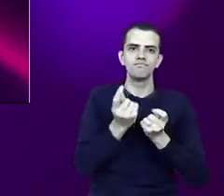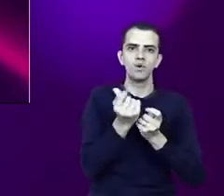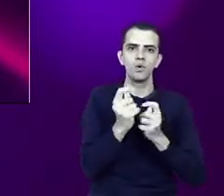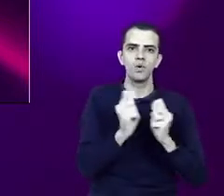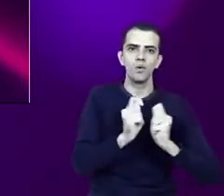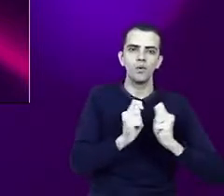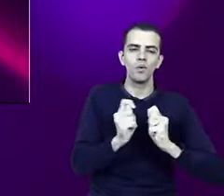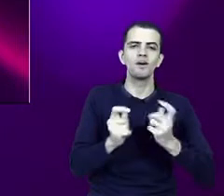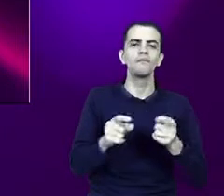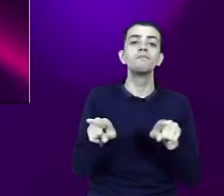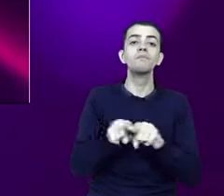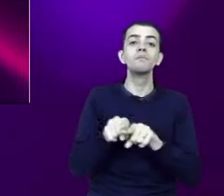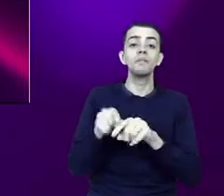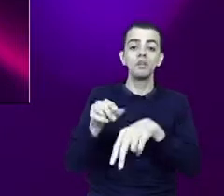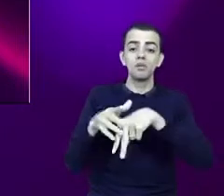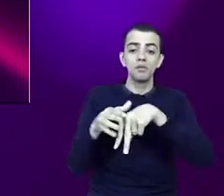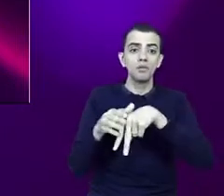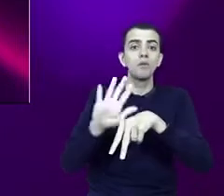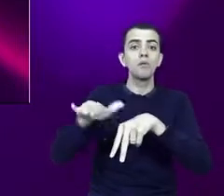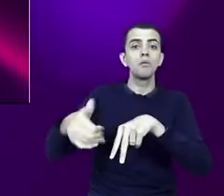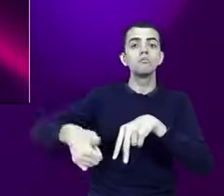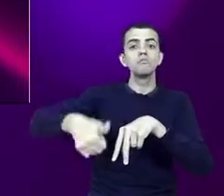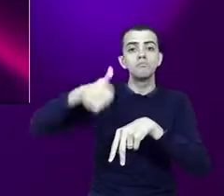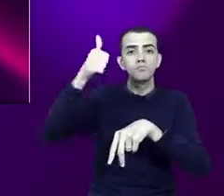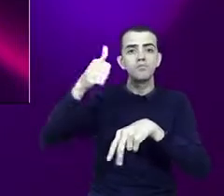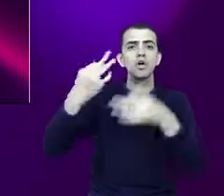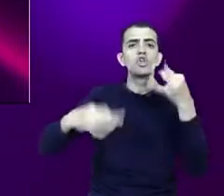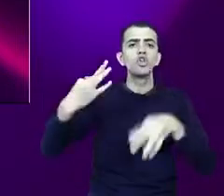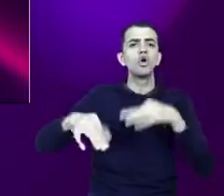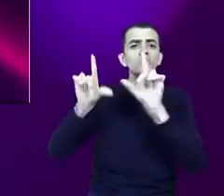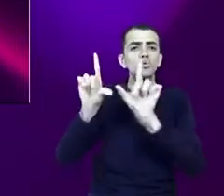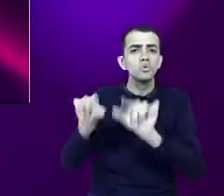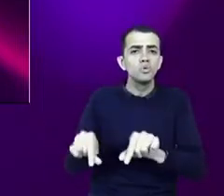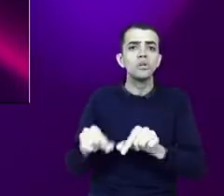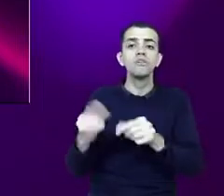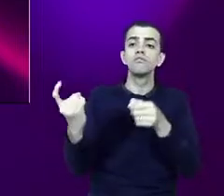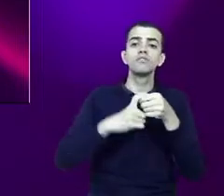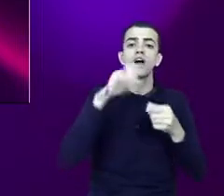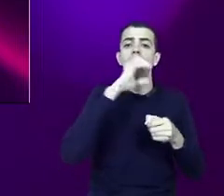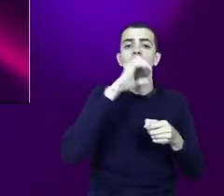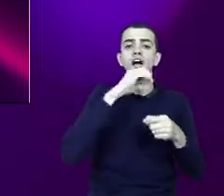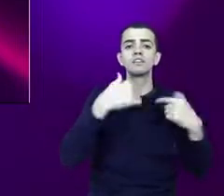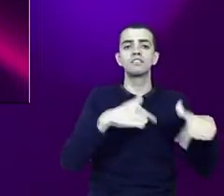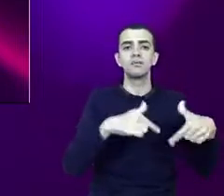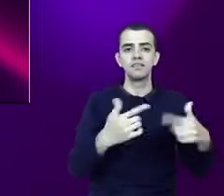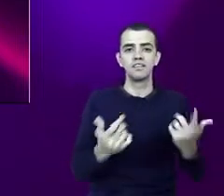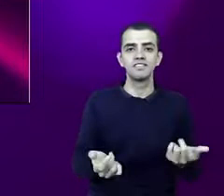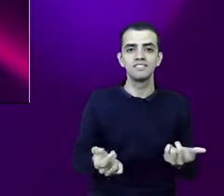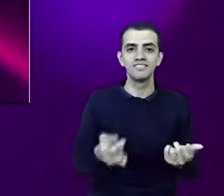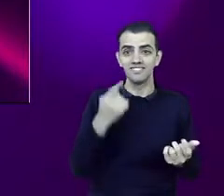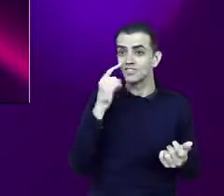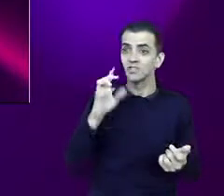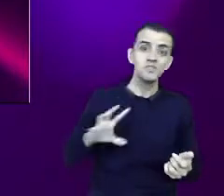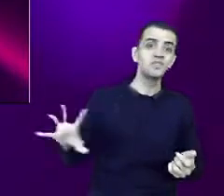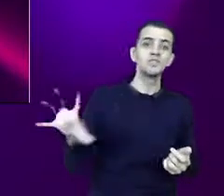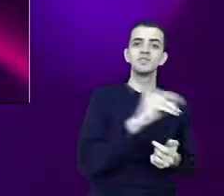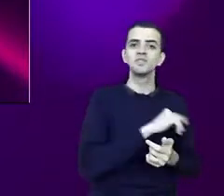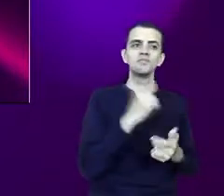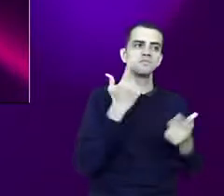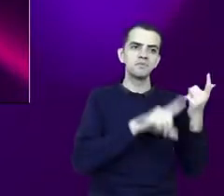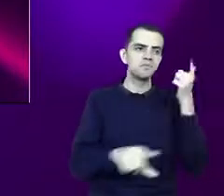volta a trabalhar mais rápido, ele tem menos dor, ele tem menos chance de complicação. Então, todos estão ganhando muito com